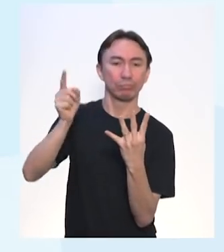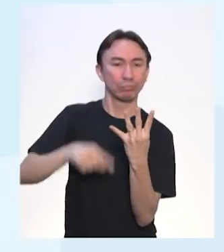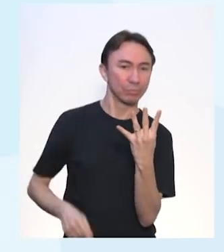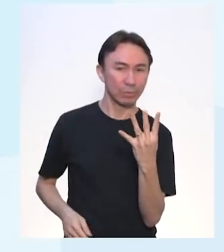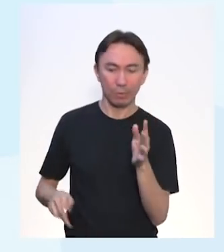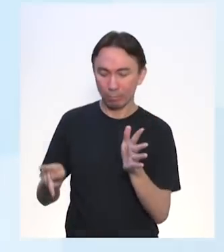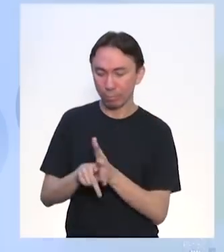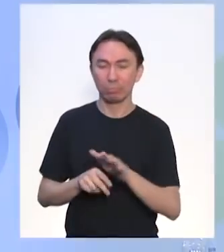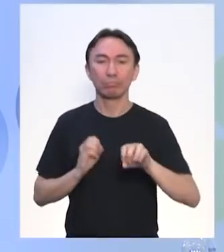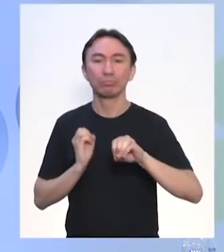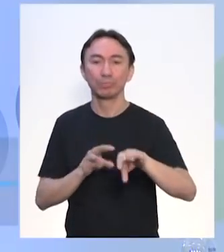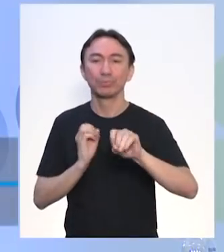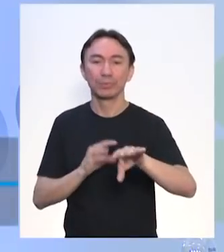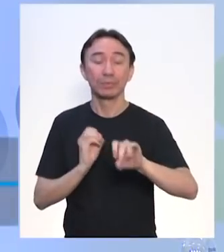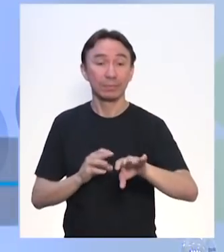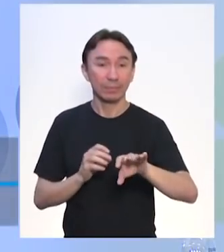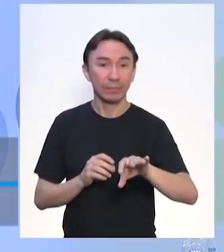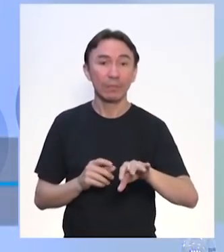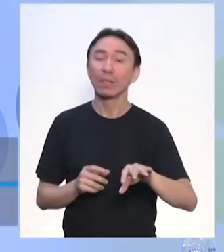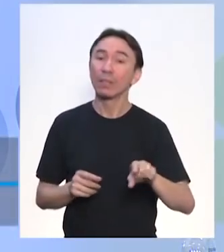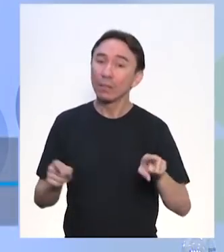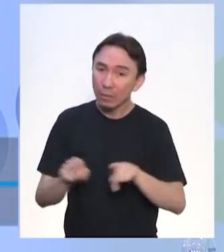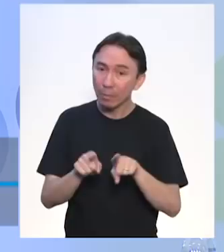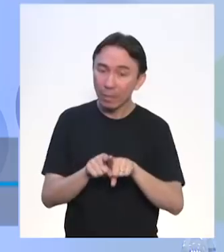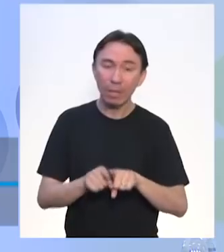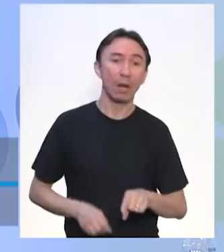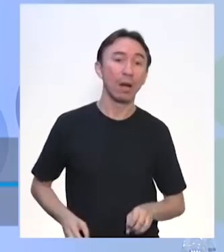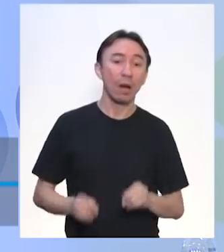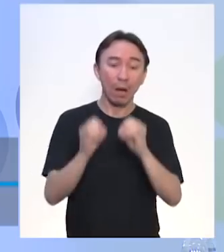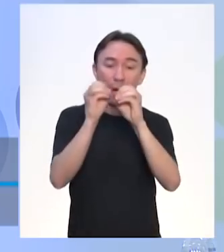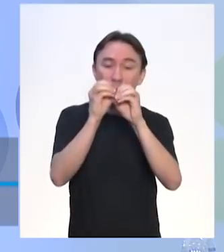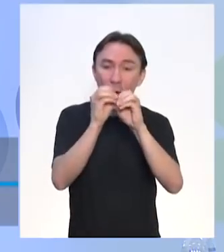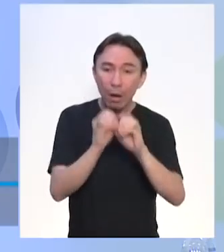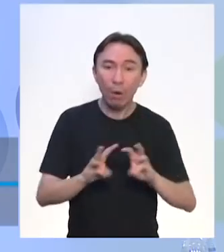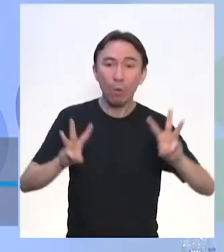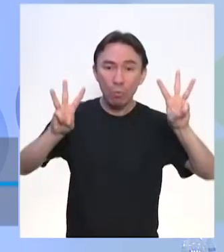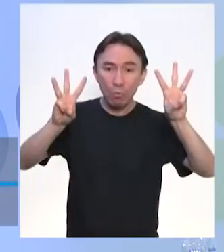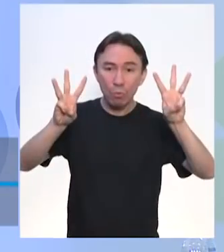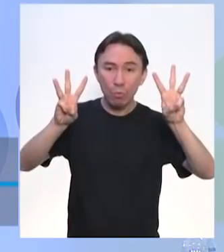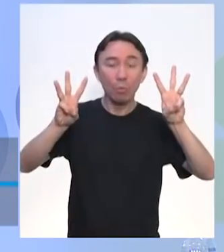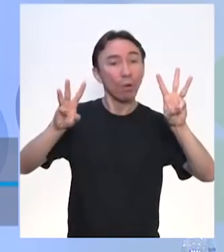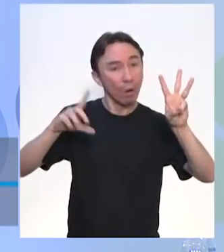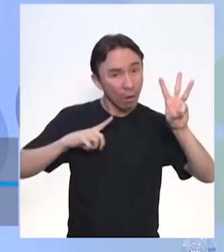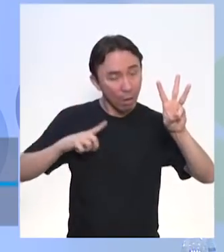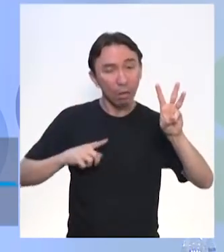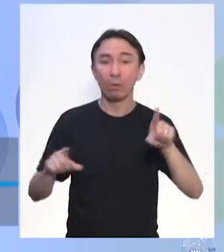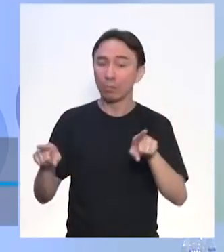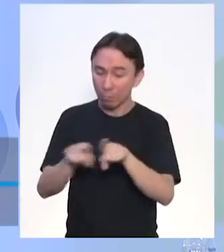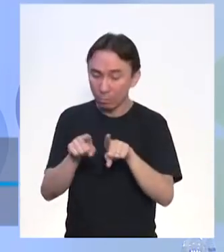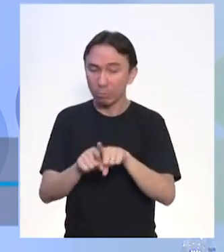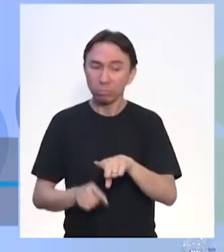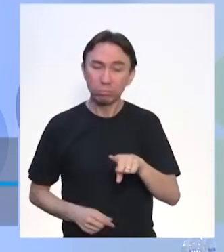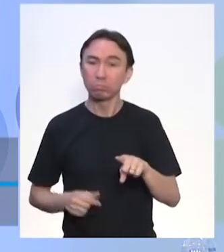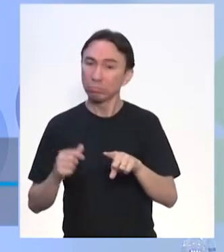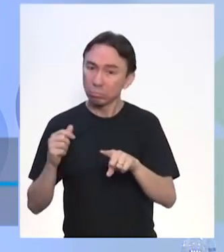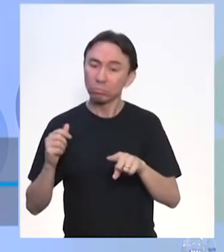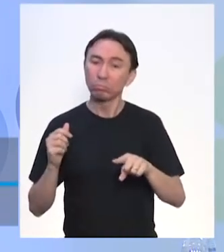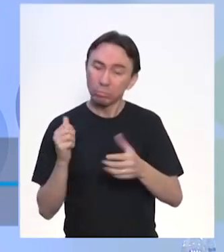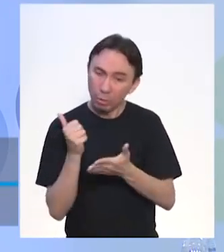é apoiada pela ONU, a Organização das Nações Unidas, que surgiu em